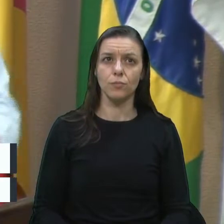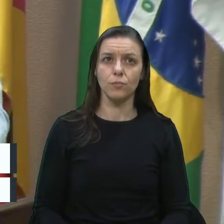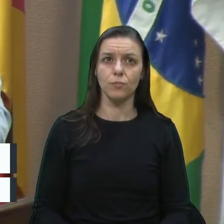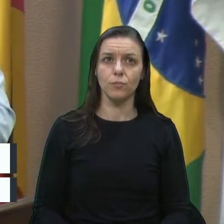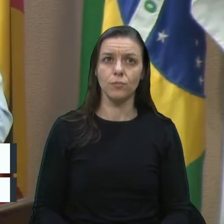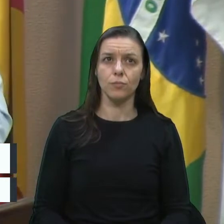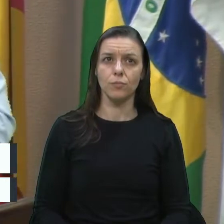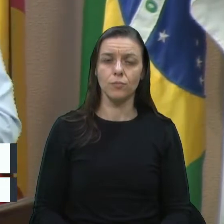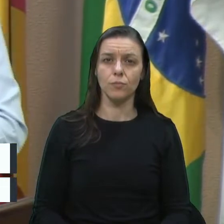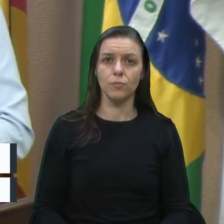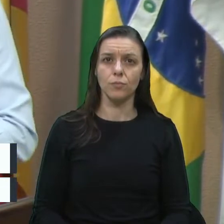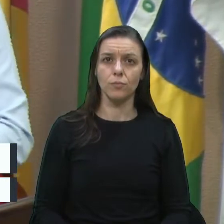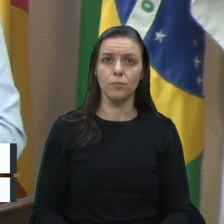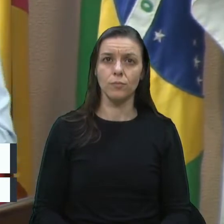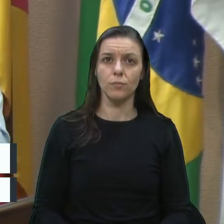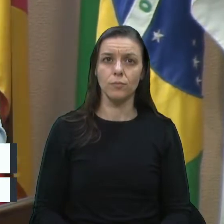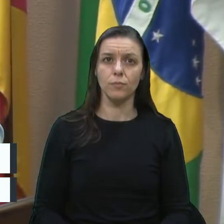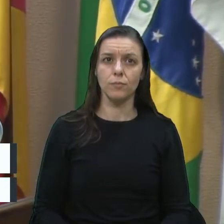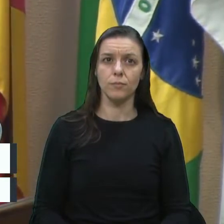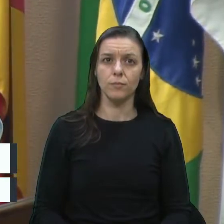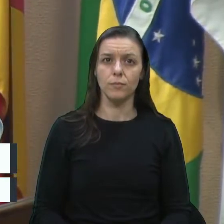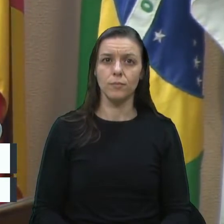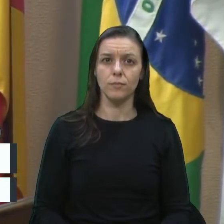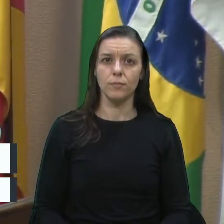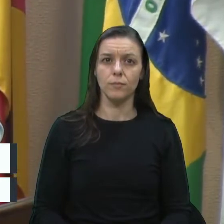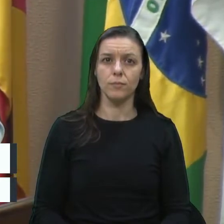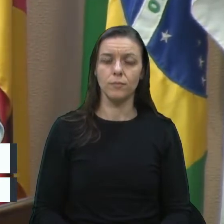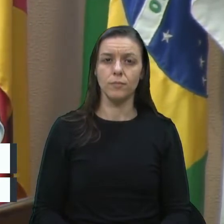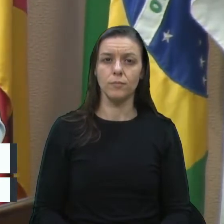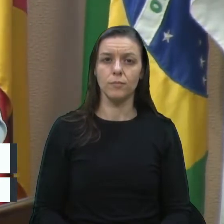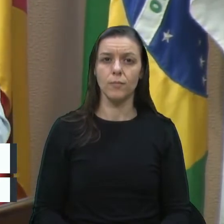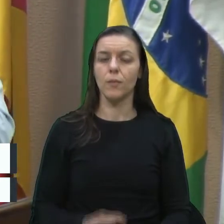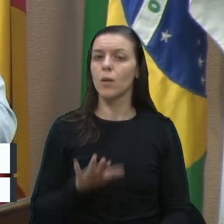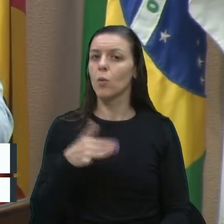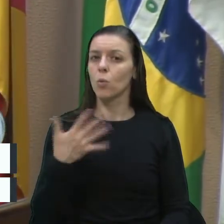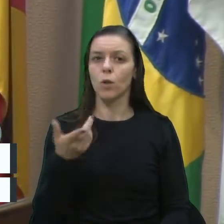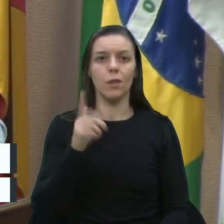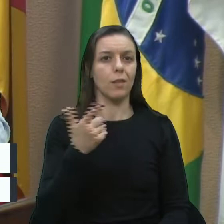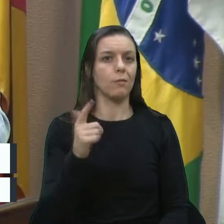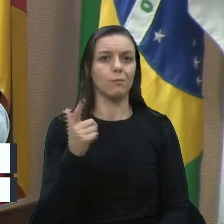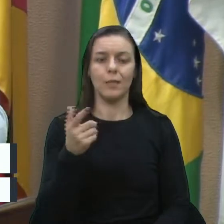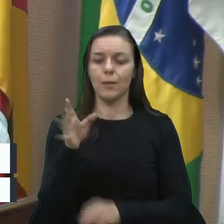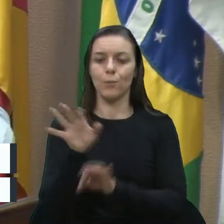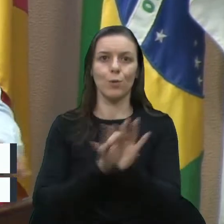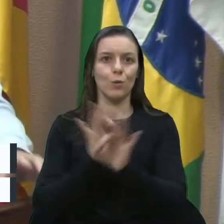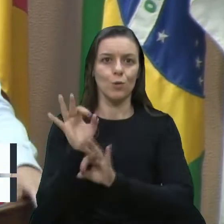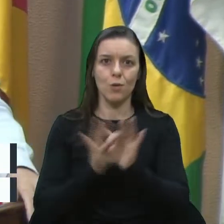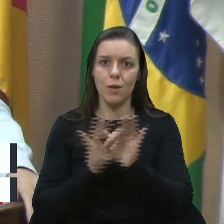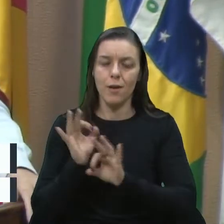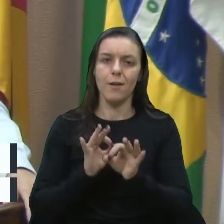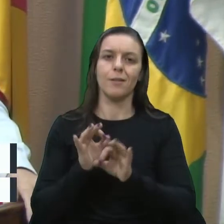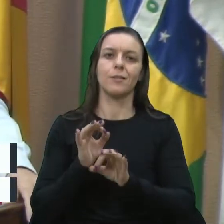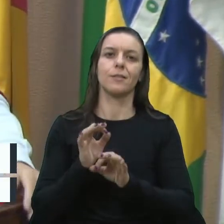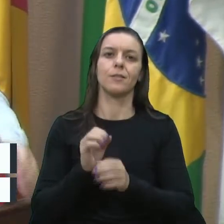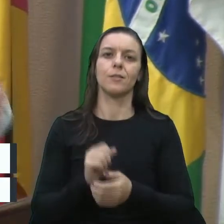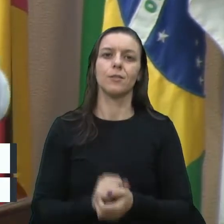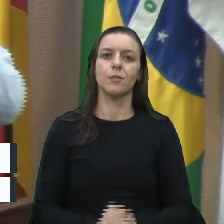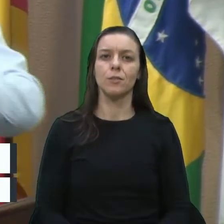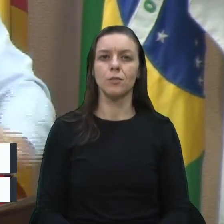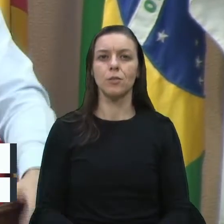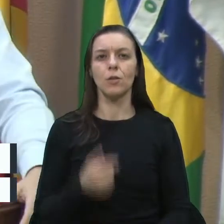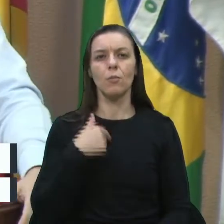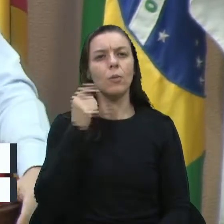não há um trabalho nesse sentido, não há um projeto, um planejamento nesse sentido, eu